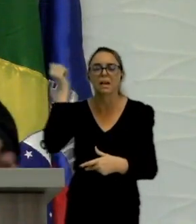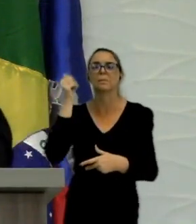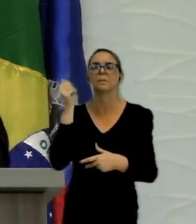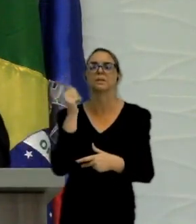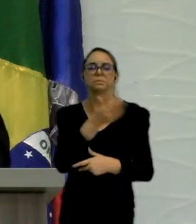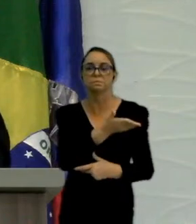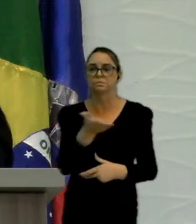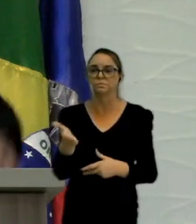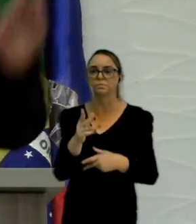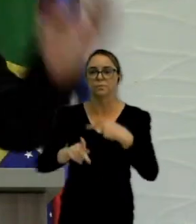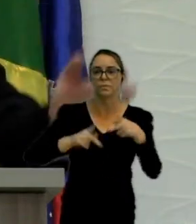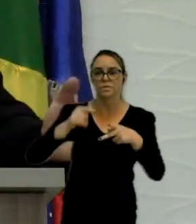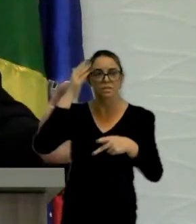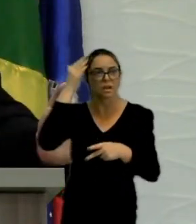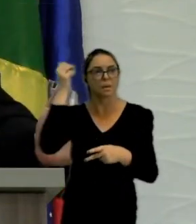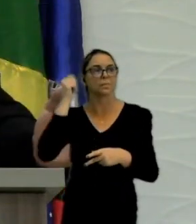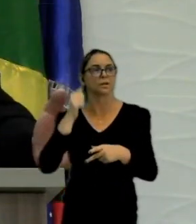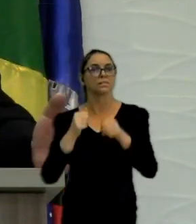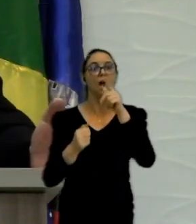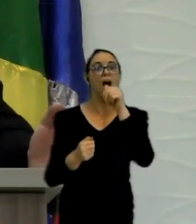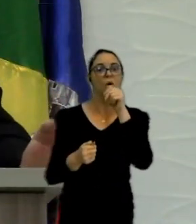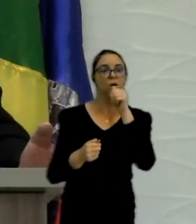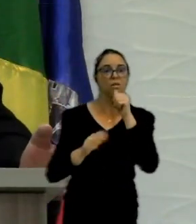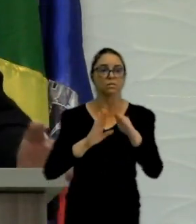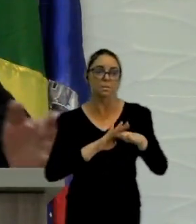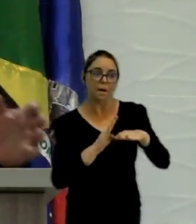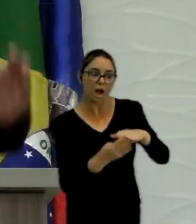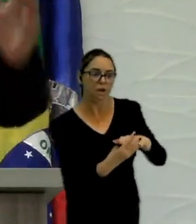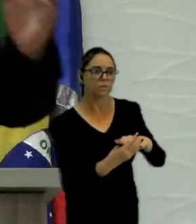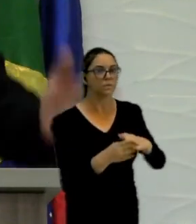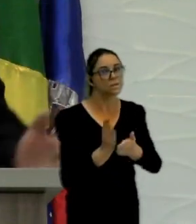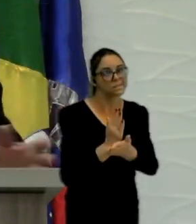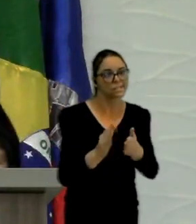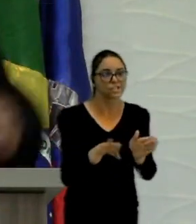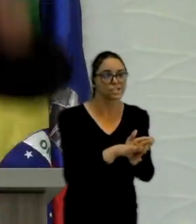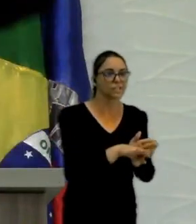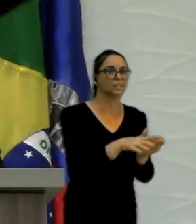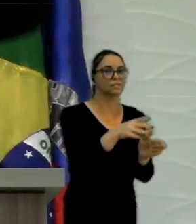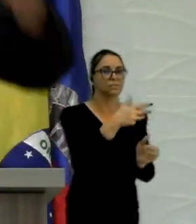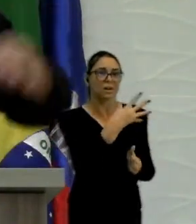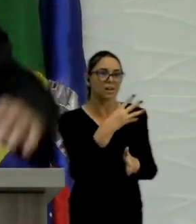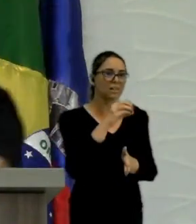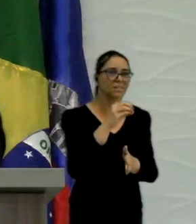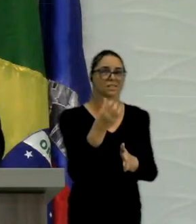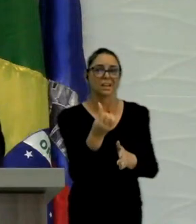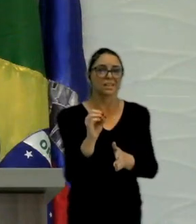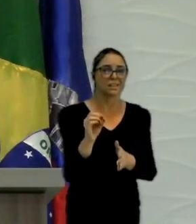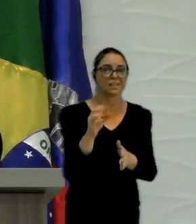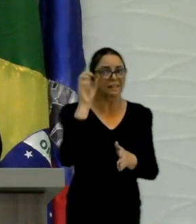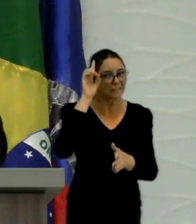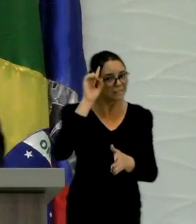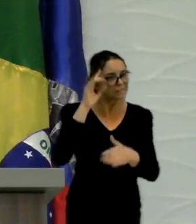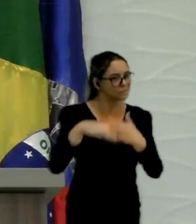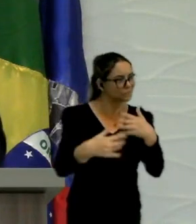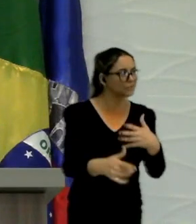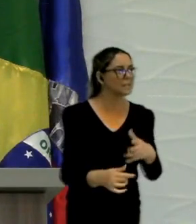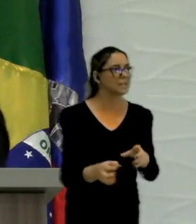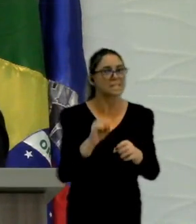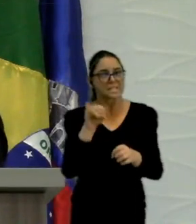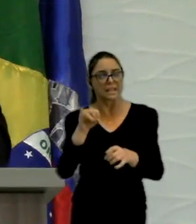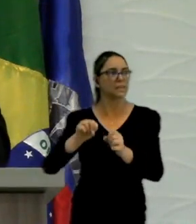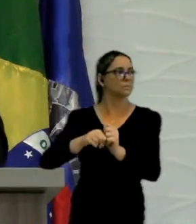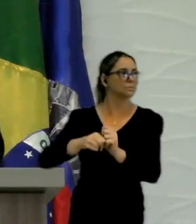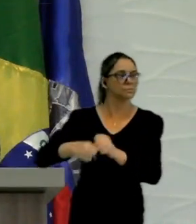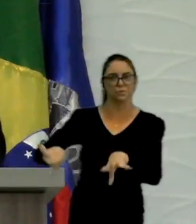população sabe. Chega água, às vezes chega com 30 dias, às vezes com 40, com 60, quebra a rede, passa 90, quando quebra a rede daqui para Belo